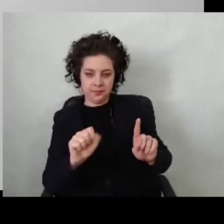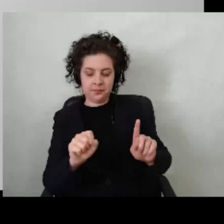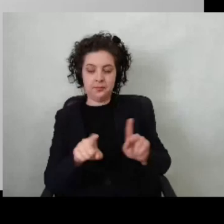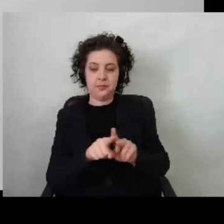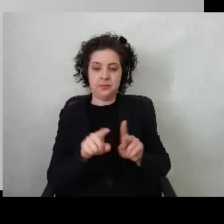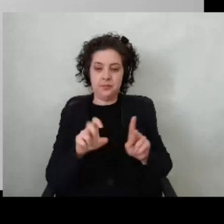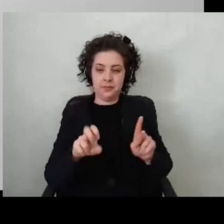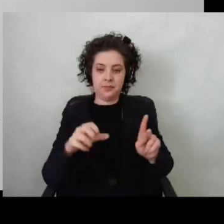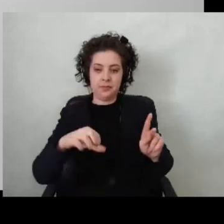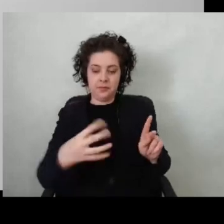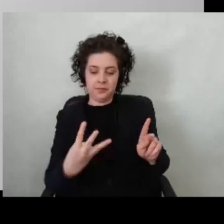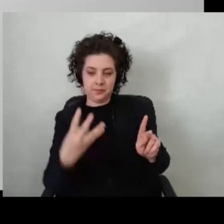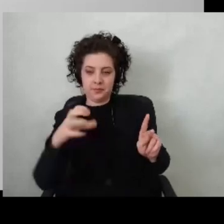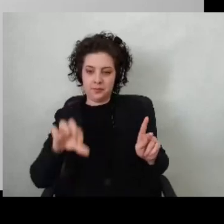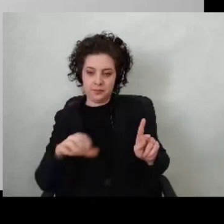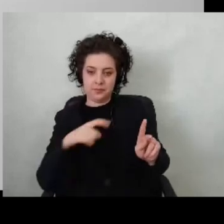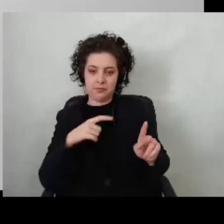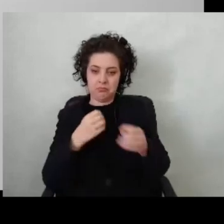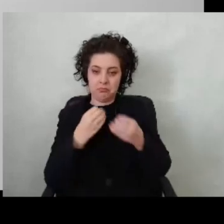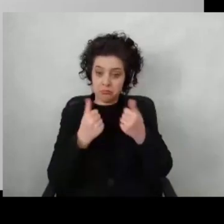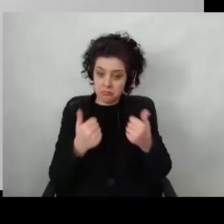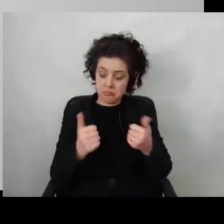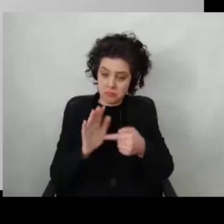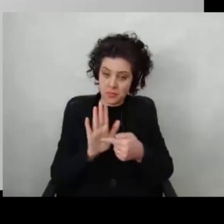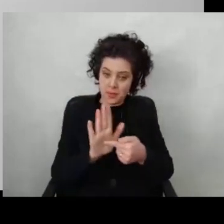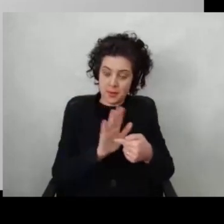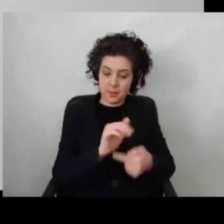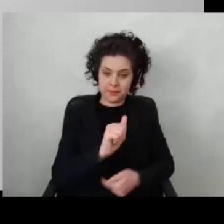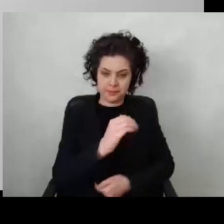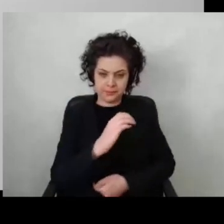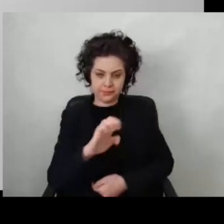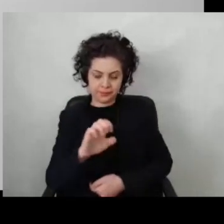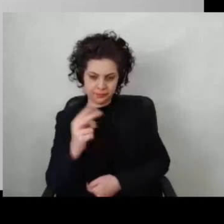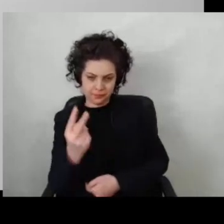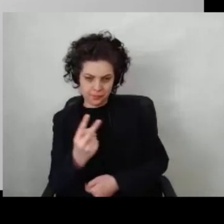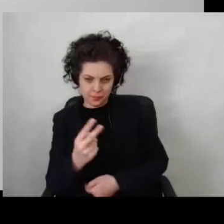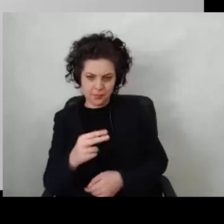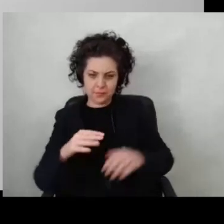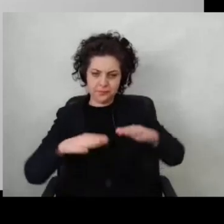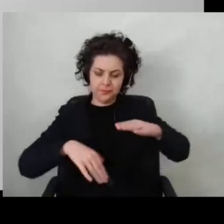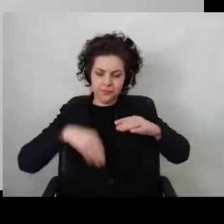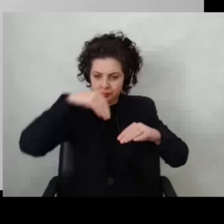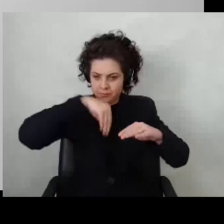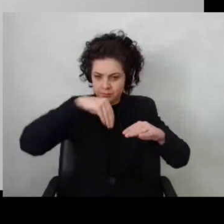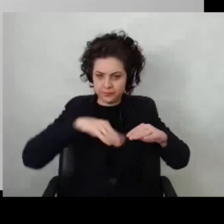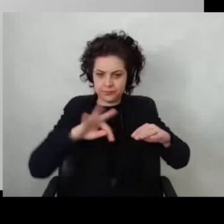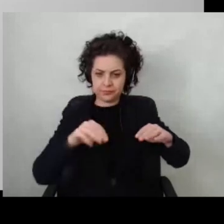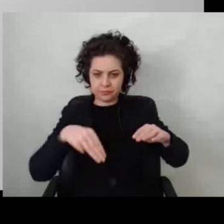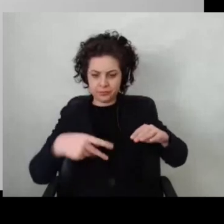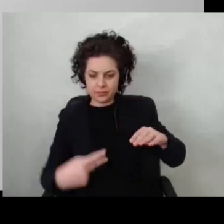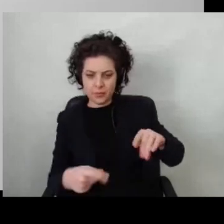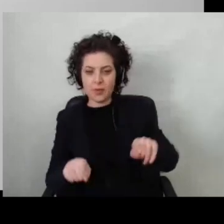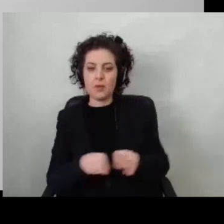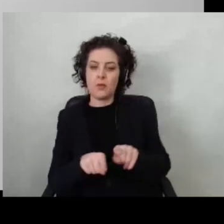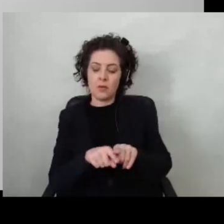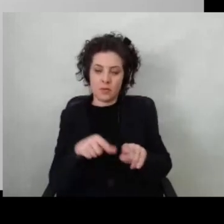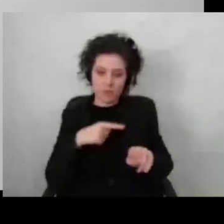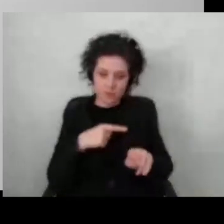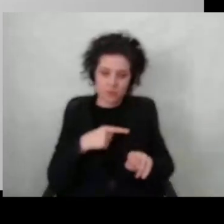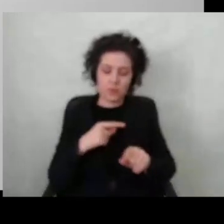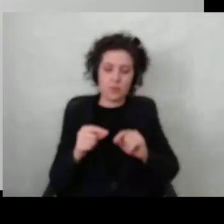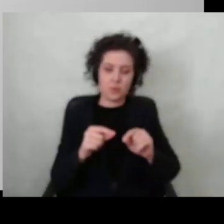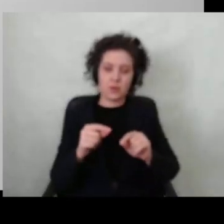que têm uma boa expressão de ACE2 e uma baixa expressão de TMP, elas também apresentam uma cinética mais